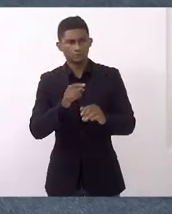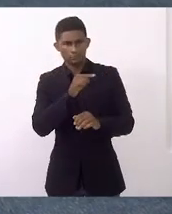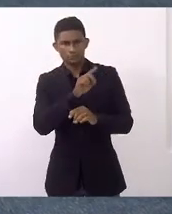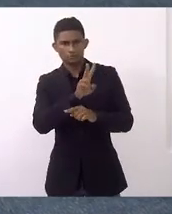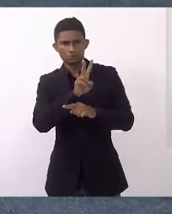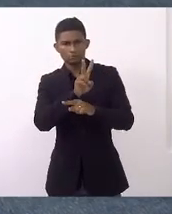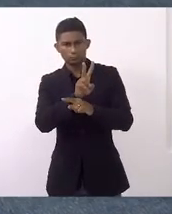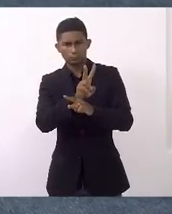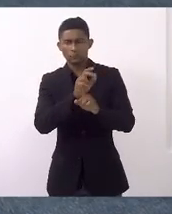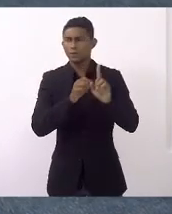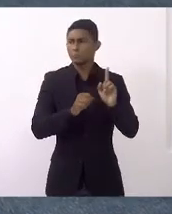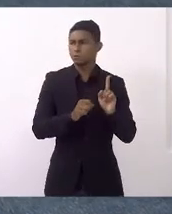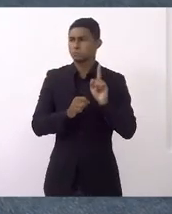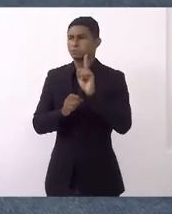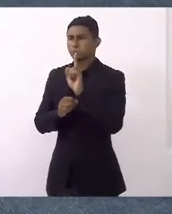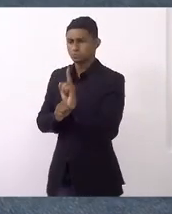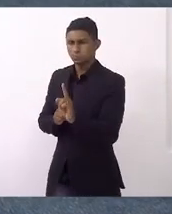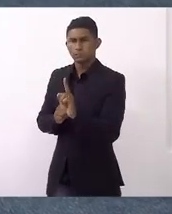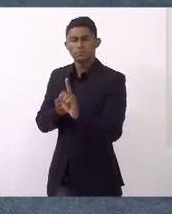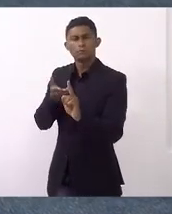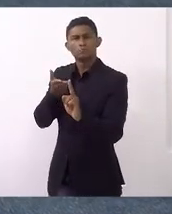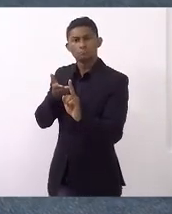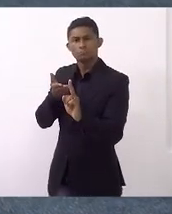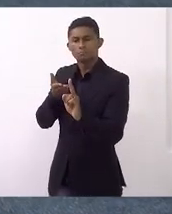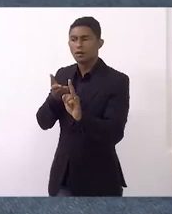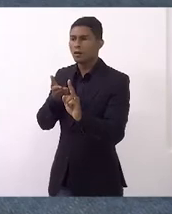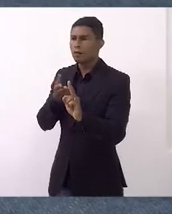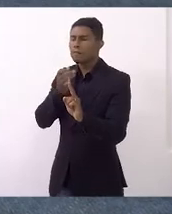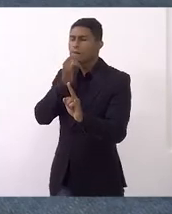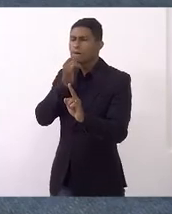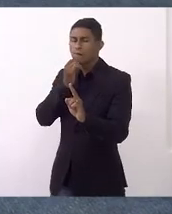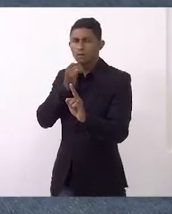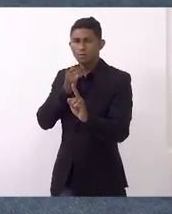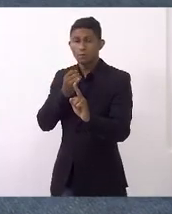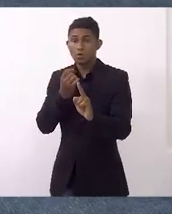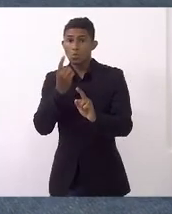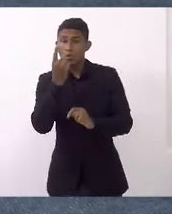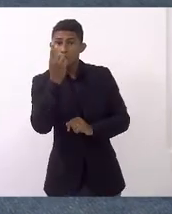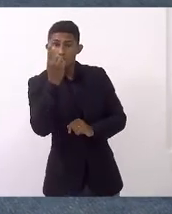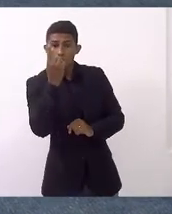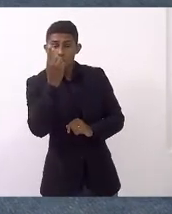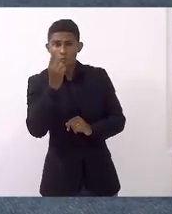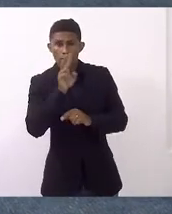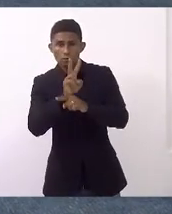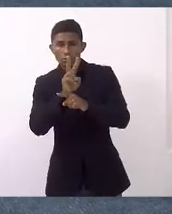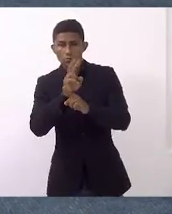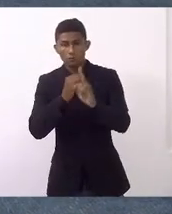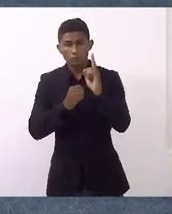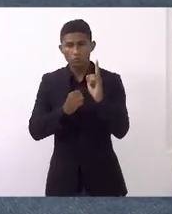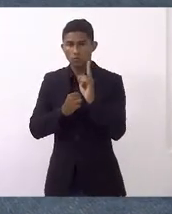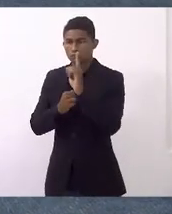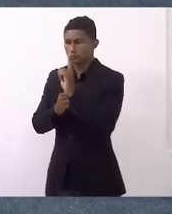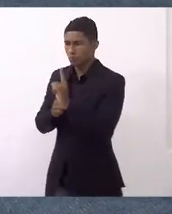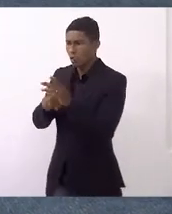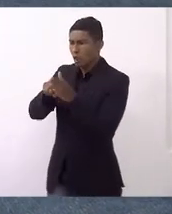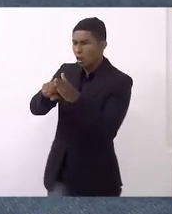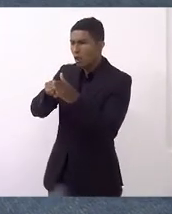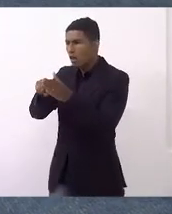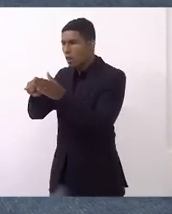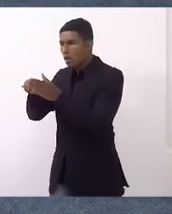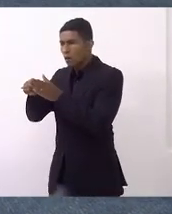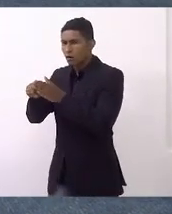ela mesma já um instrumento de sanção. A autuação feita por um fiscal deveria ser um móvel, né, para a abertura